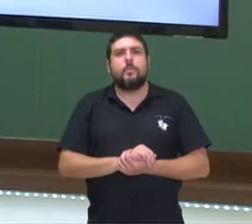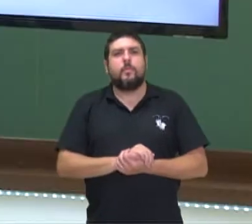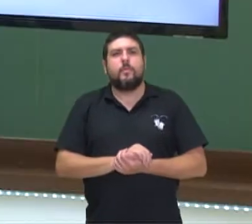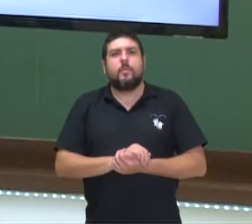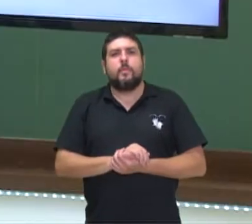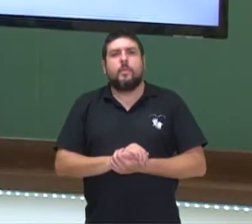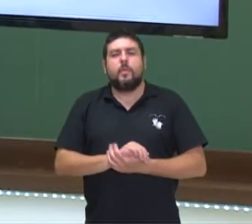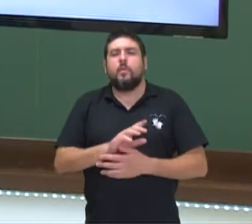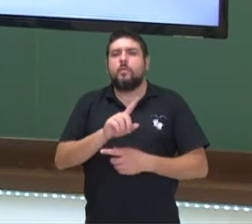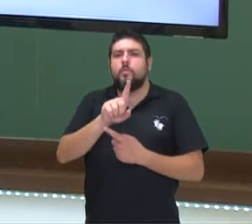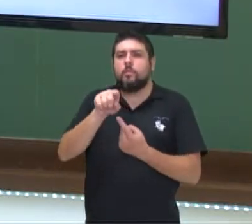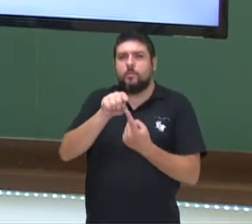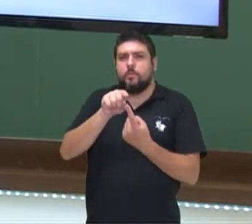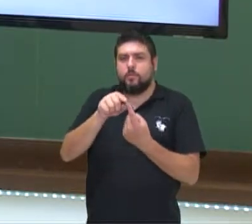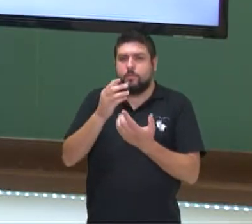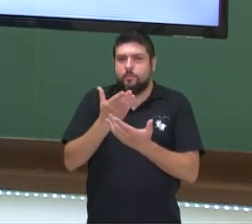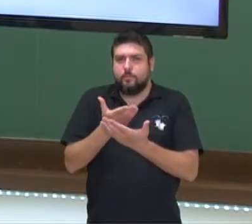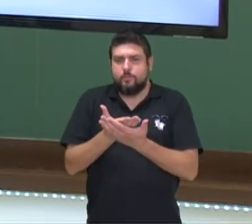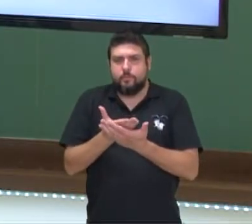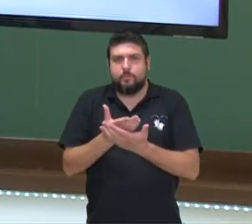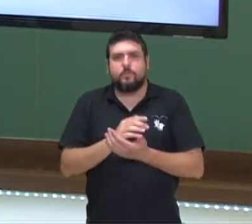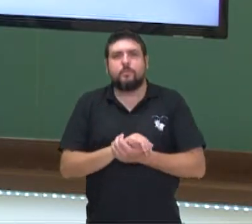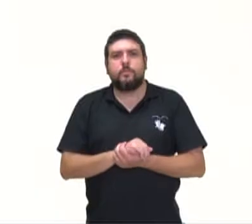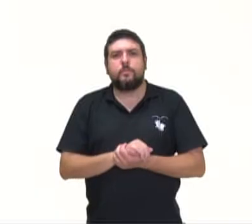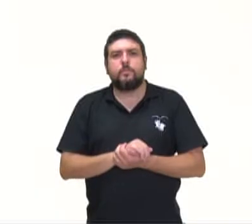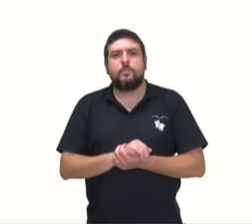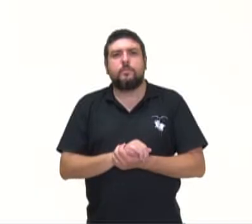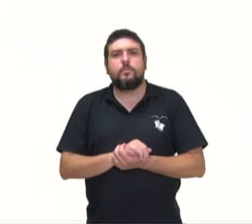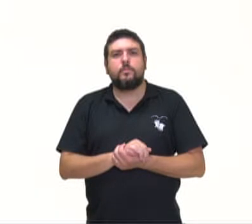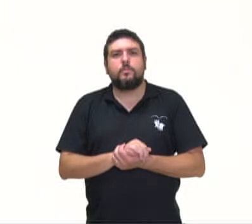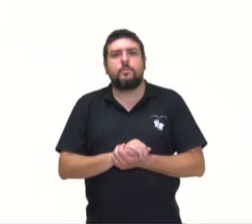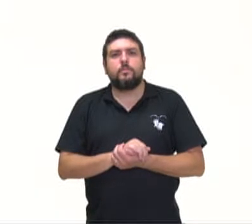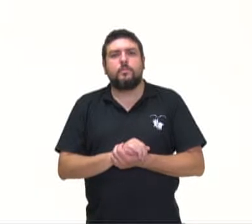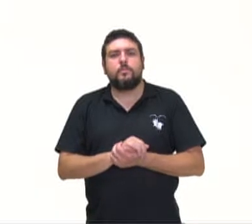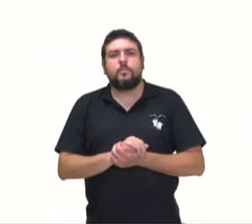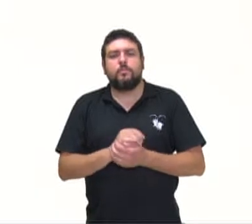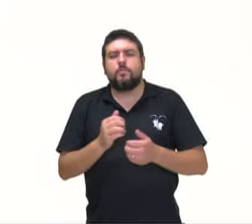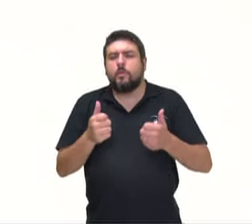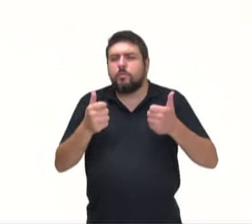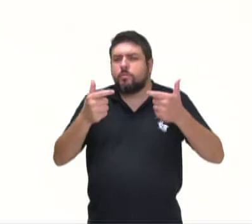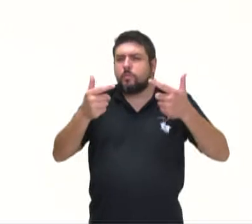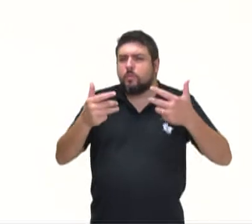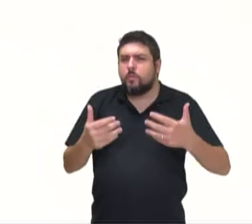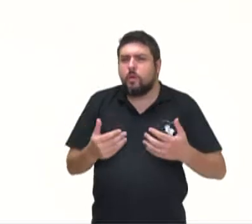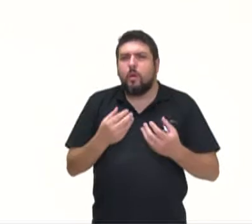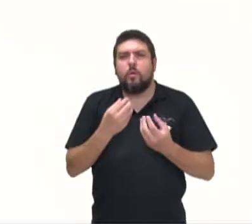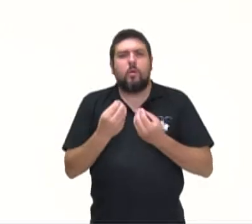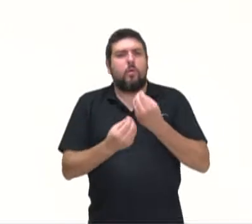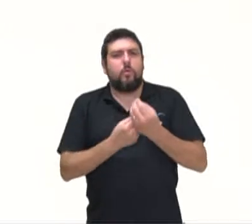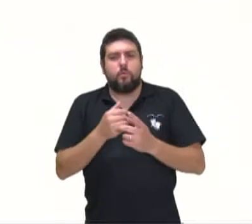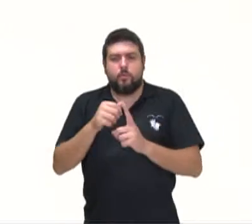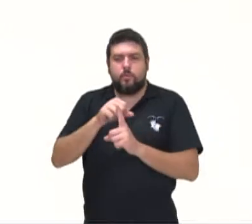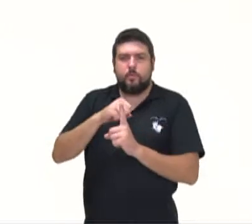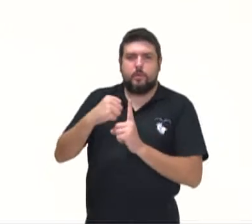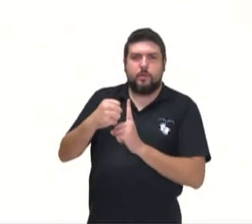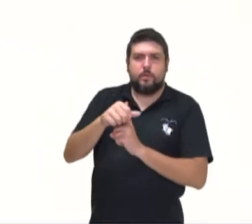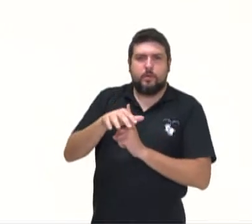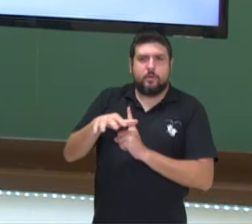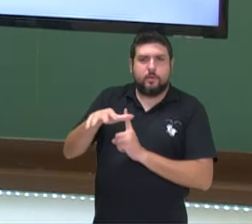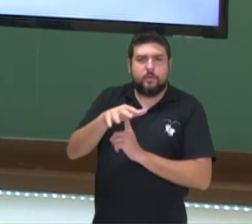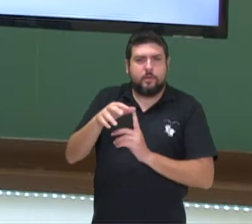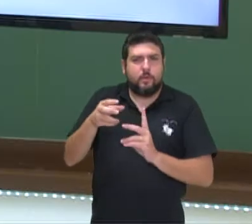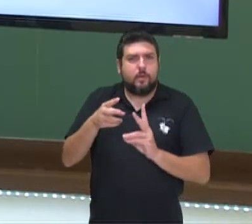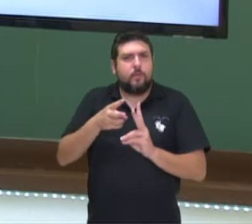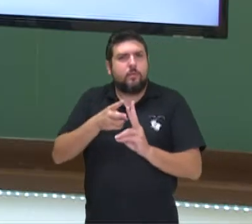os objetivos da nossa aula? Descrever as formas de organização das sociedades nativas americanas, como que elas